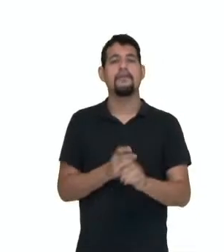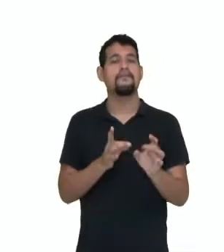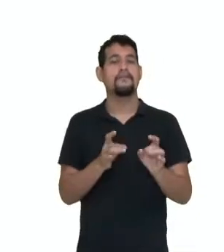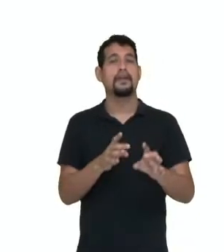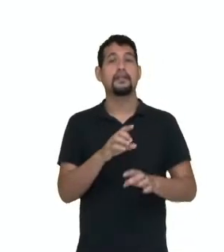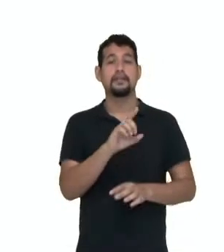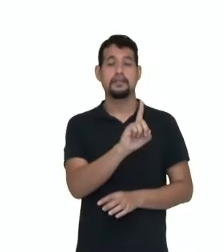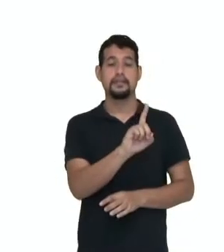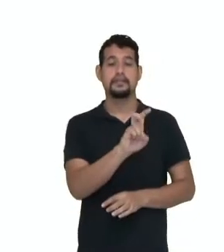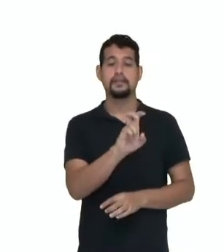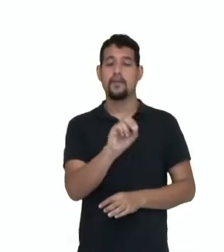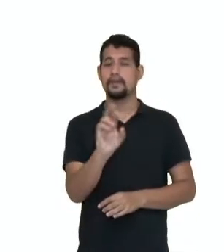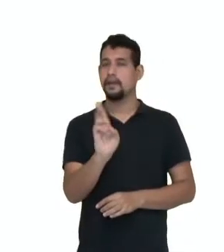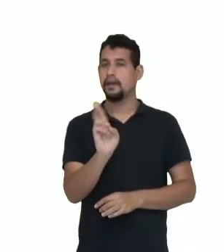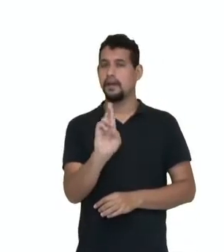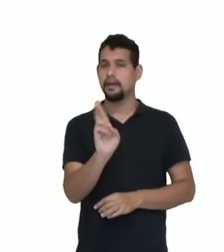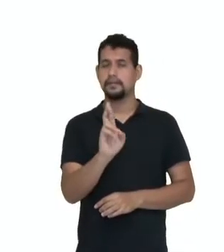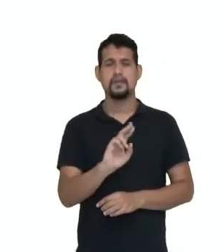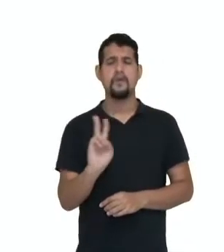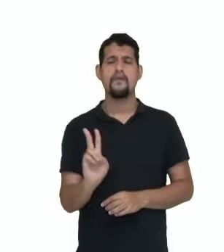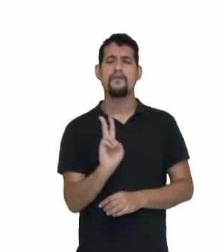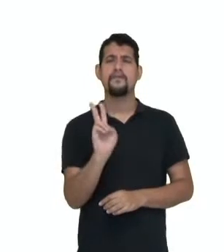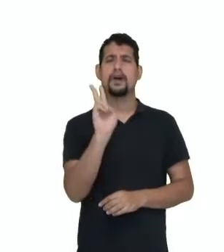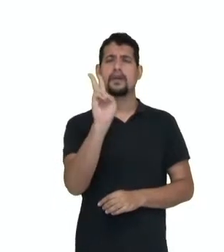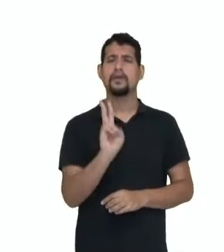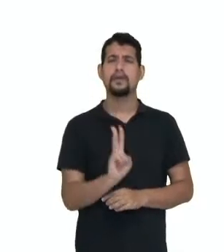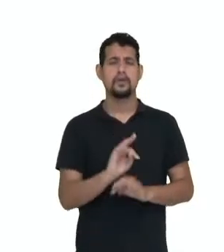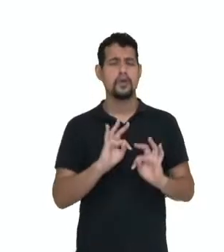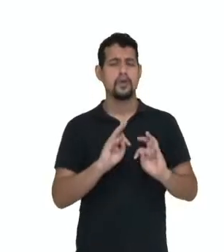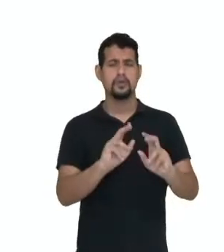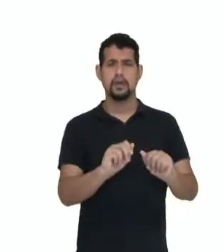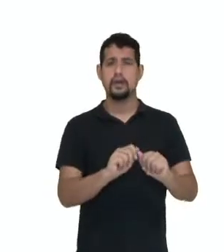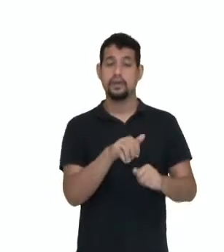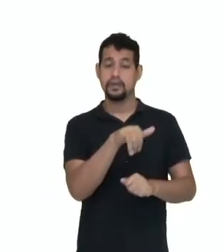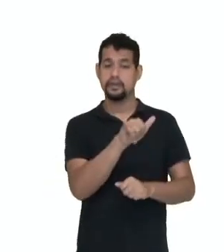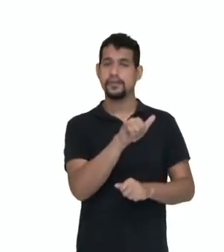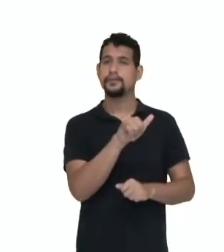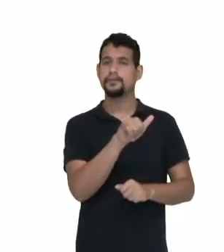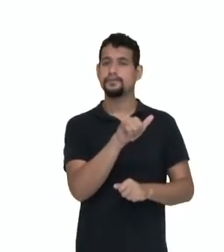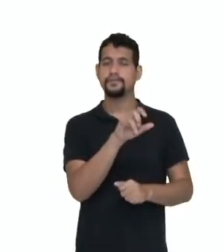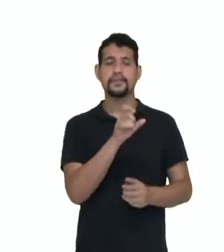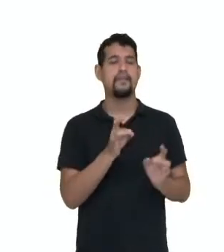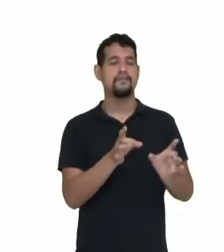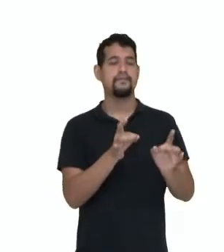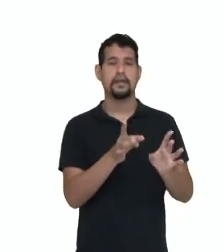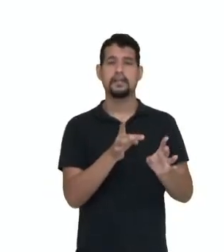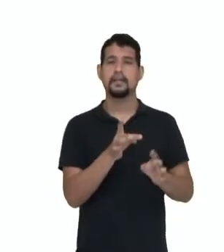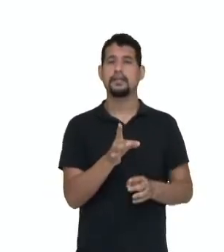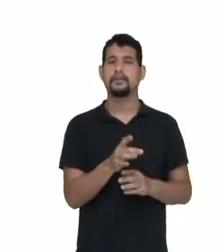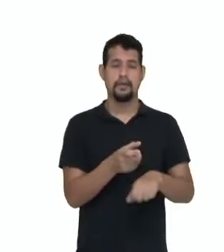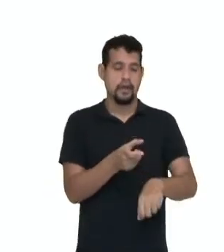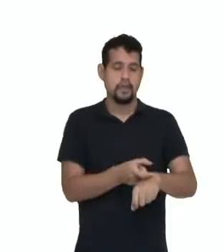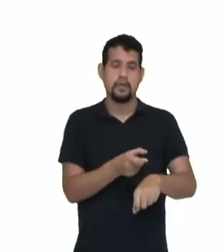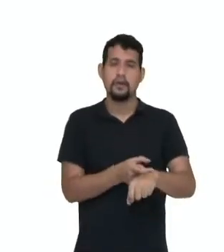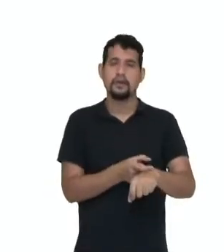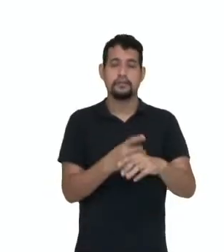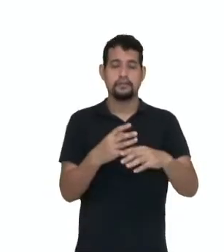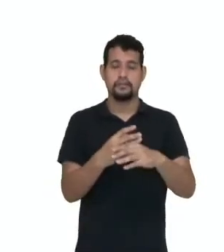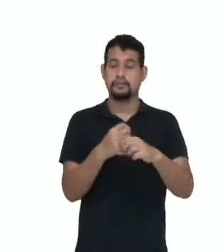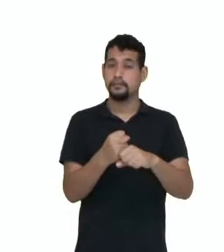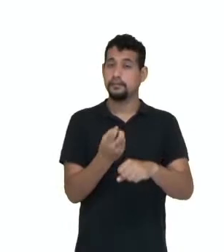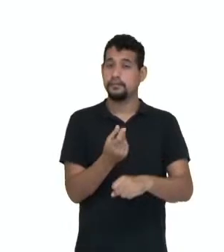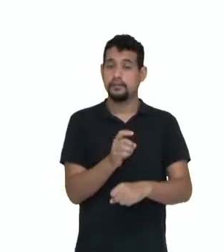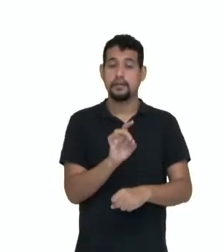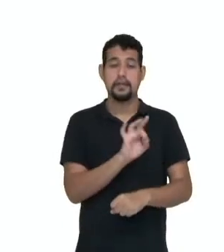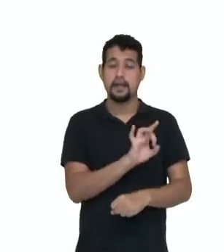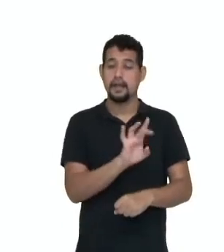a R$150. O valor da receita total, Y, da venda desses relógios é obtida multiplicando-se o preço de